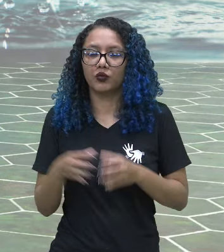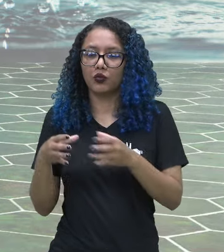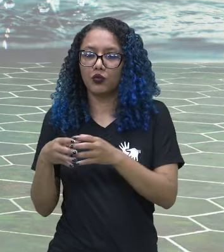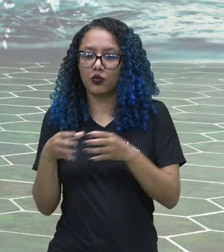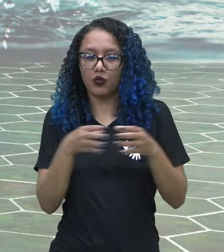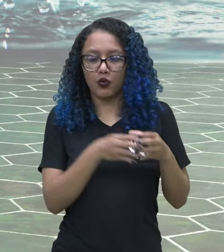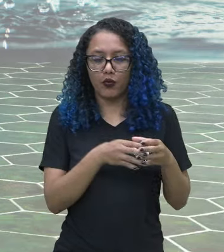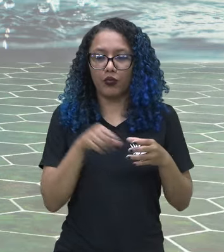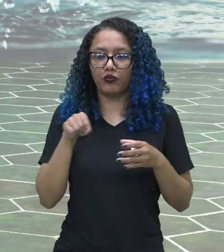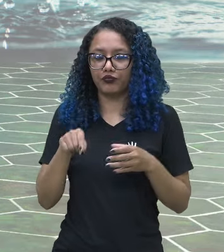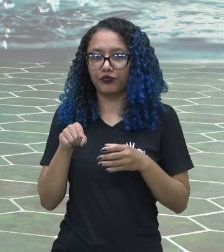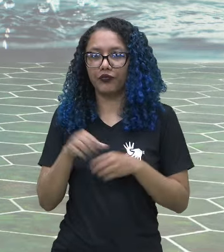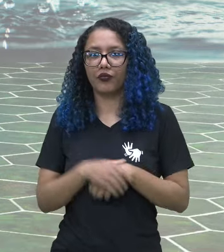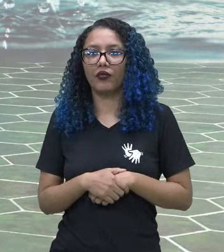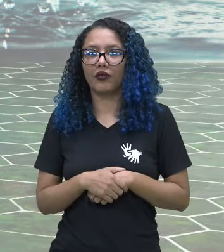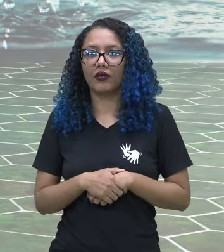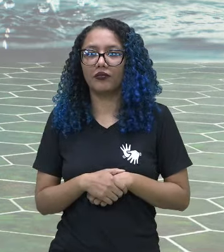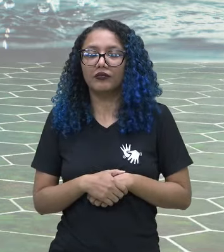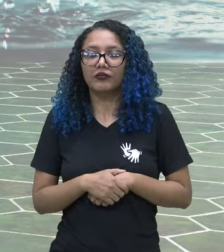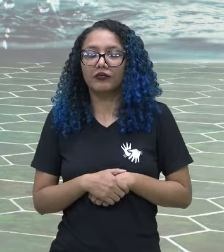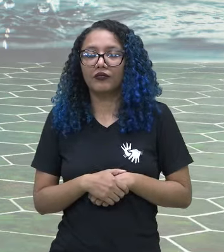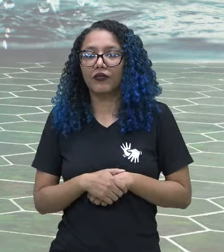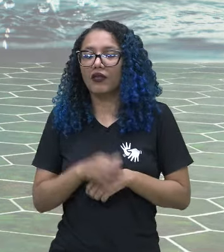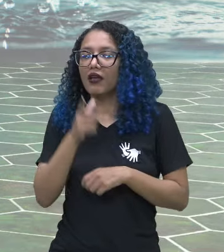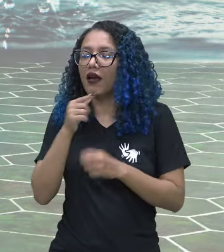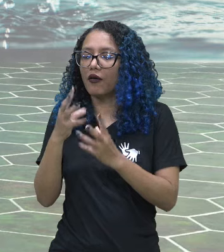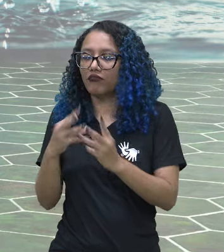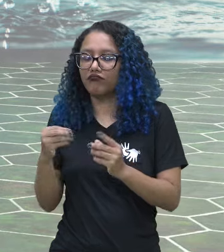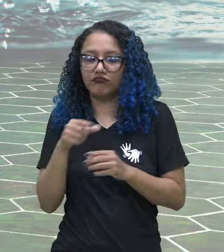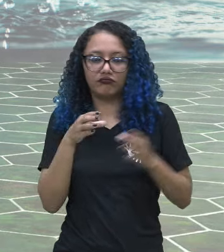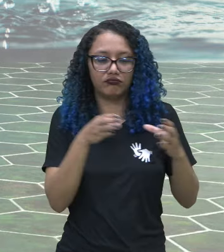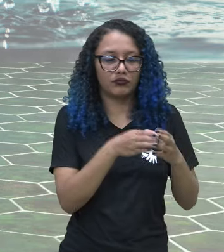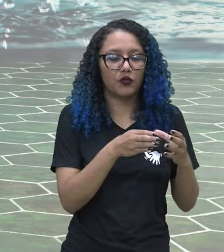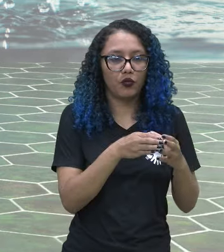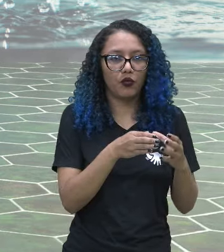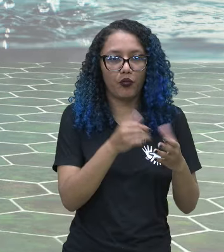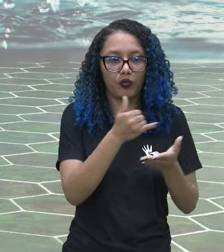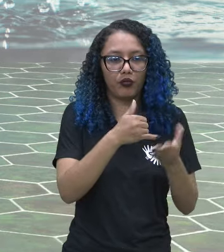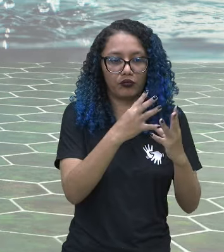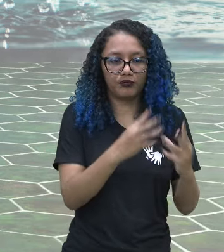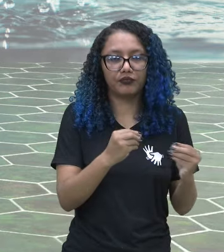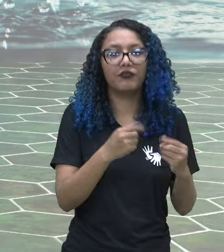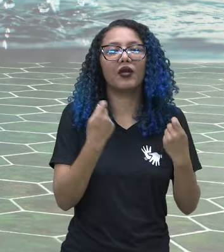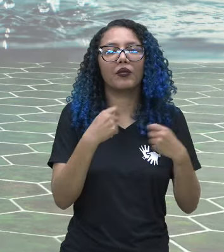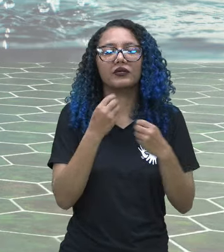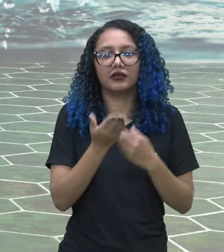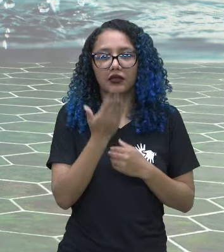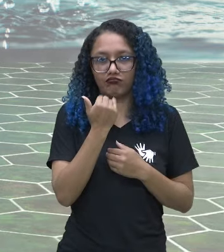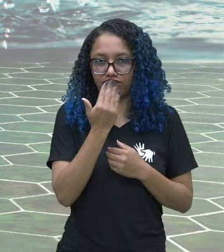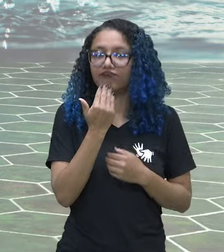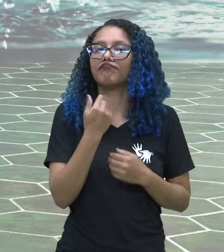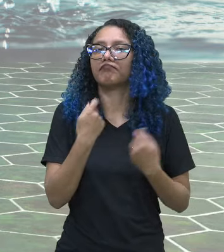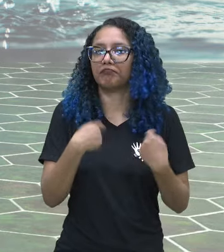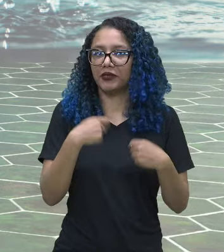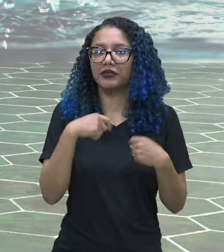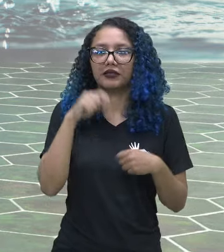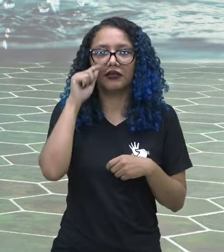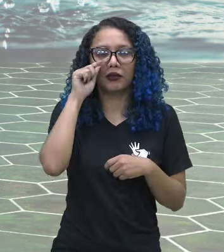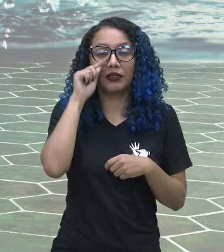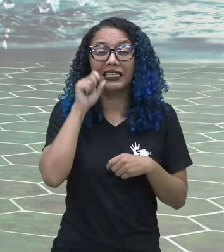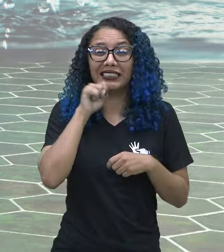lipossolúveis e vitaminas hidrossolúveis, nós temos que nos alimentar, e já ouvimos falar que quanto mais